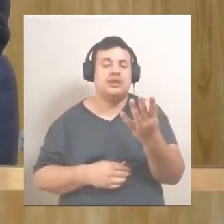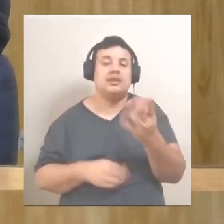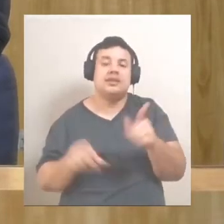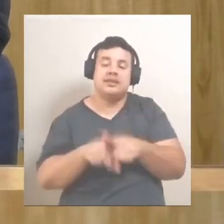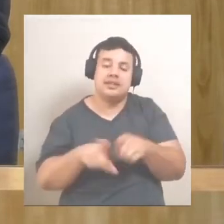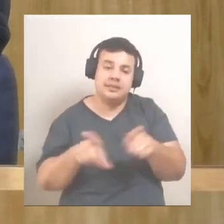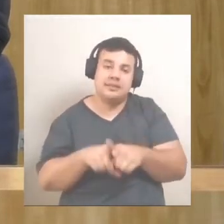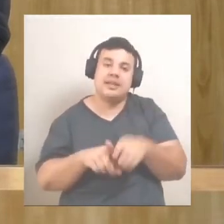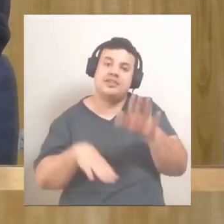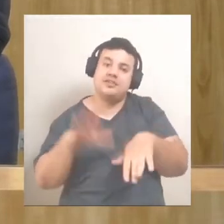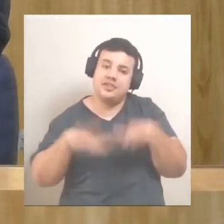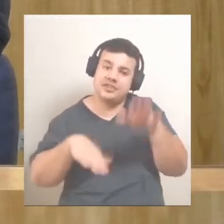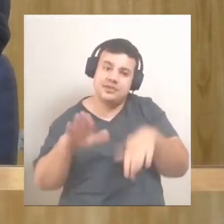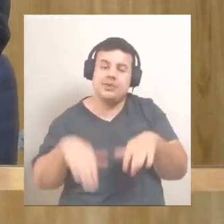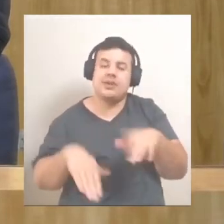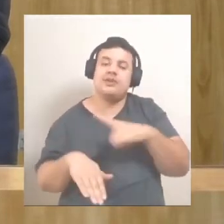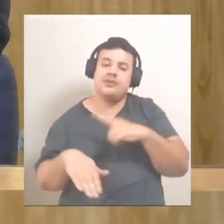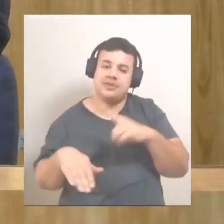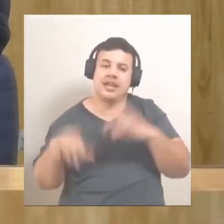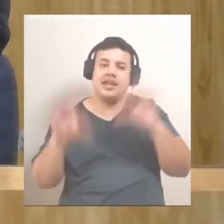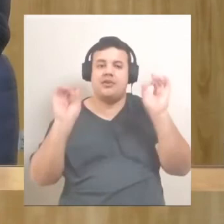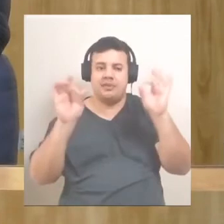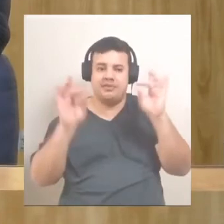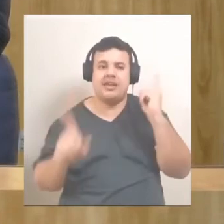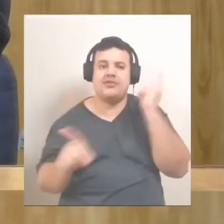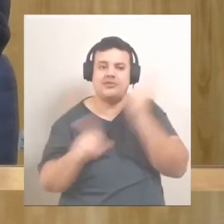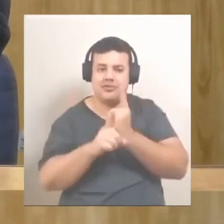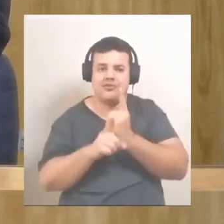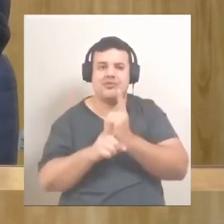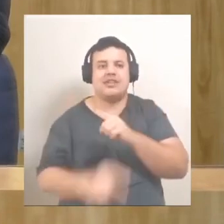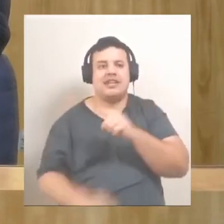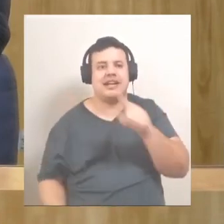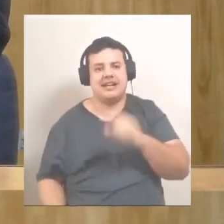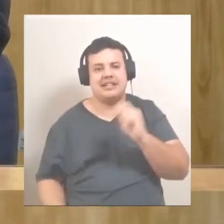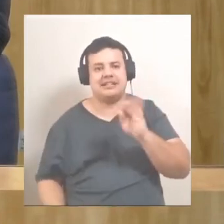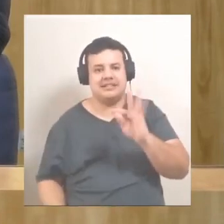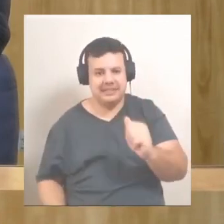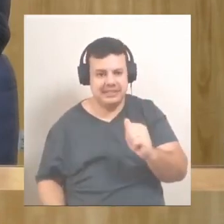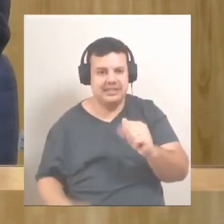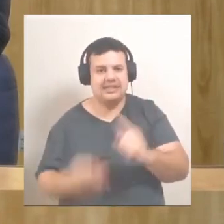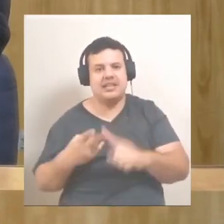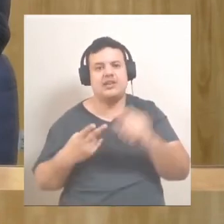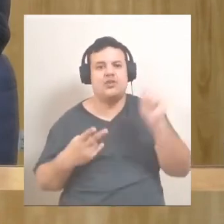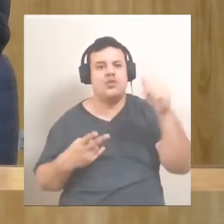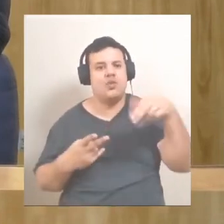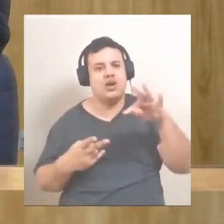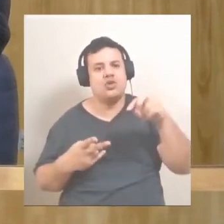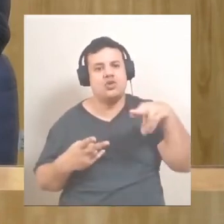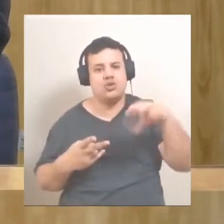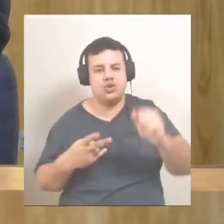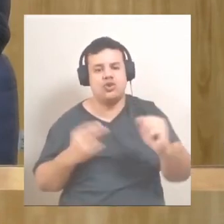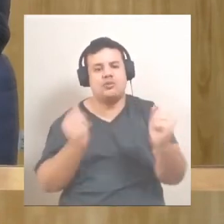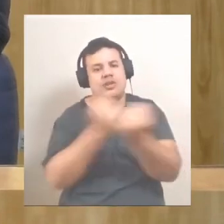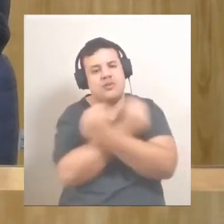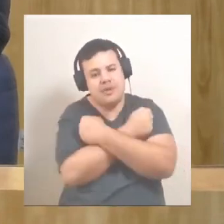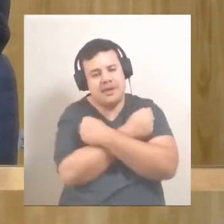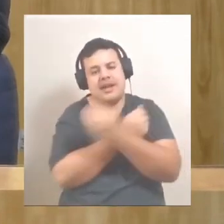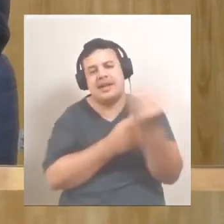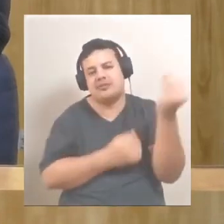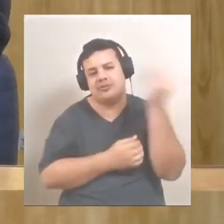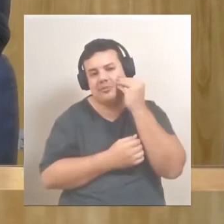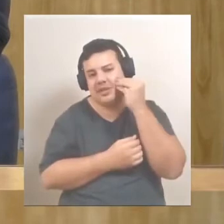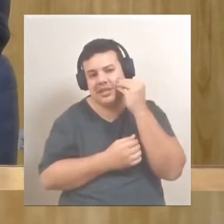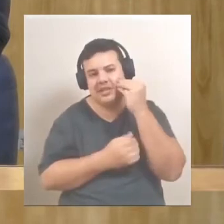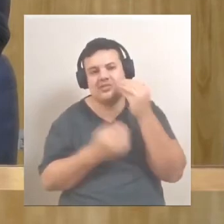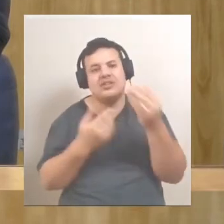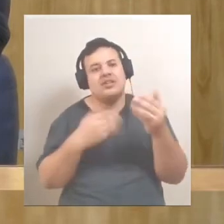de vez em quando, a gente tem o privilégio de encontrar lá Dona Zita e seu Antônio, para dar um abraço, um beijo e trocar lá um dedinho